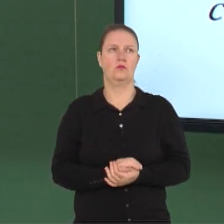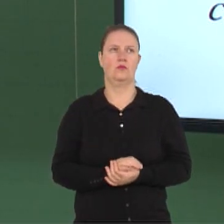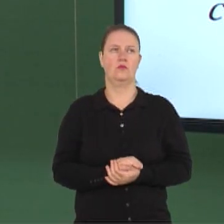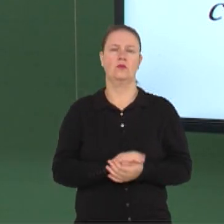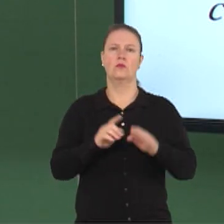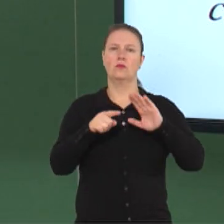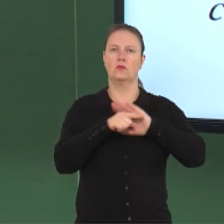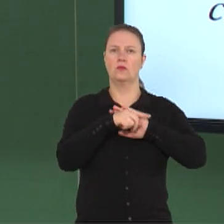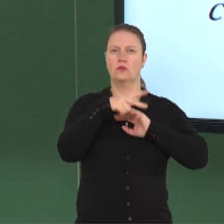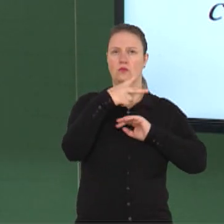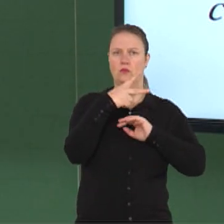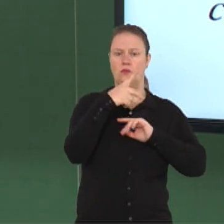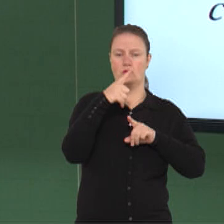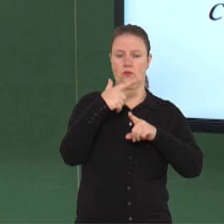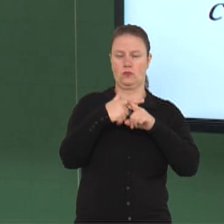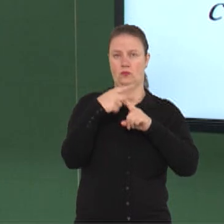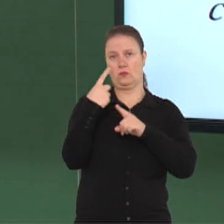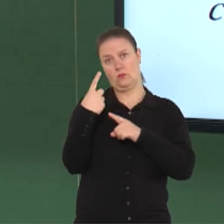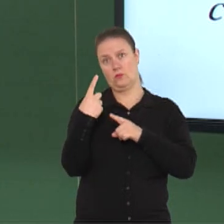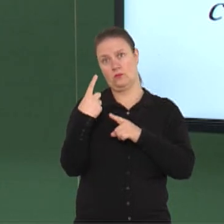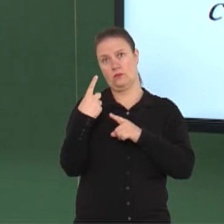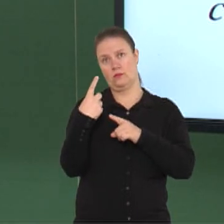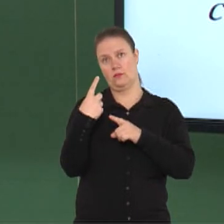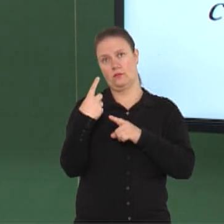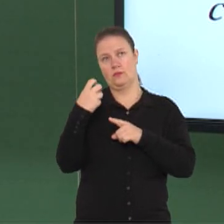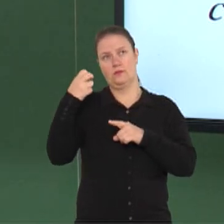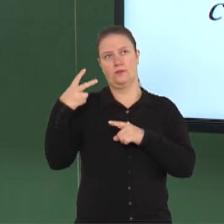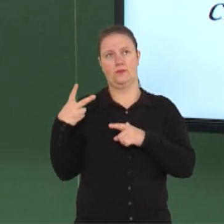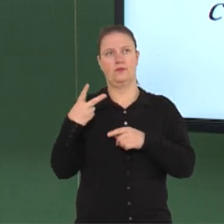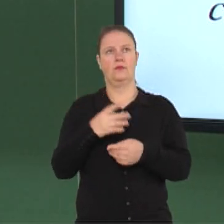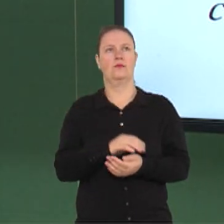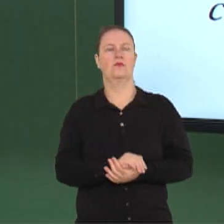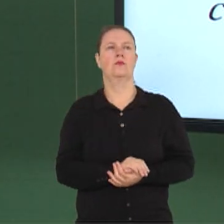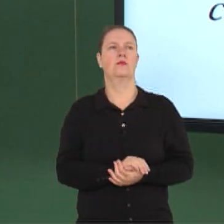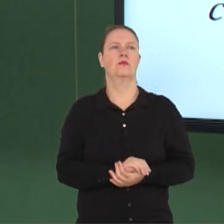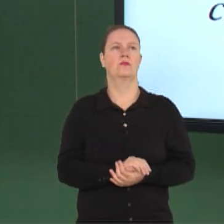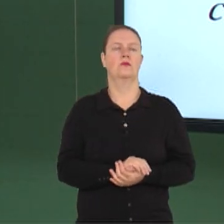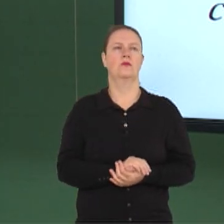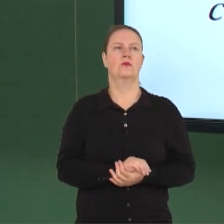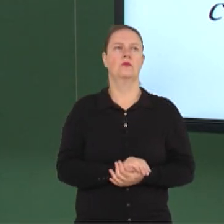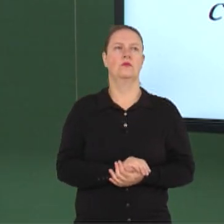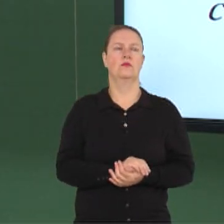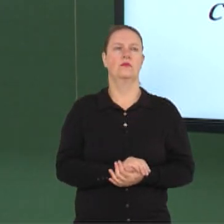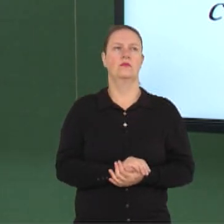Menos 2 vezes 1. 2 vezes 1, 2. Okay. Menos 2.